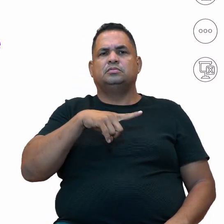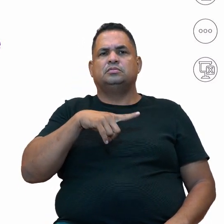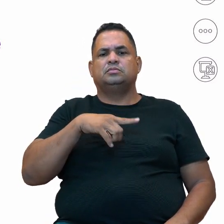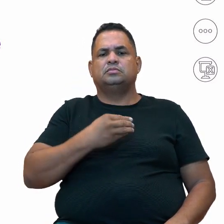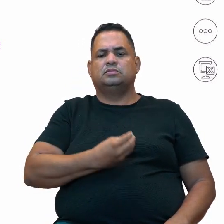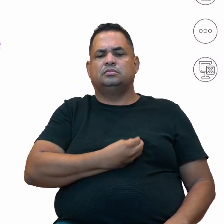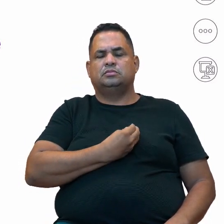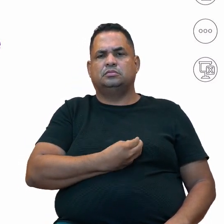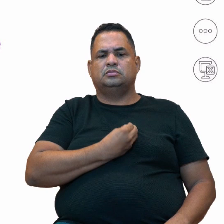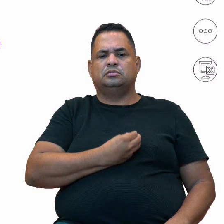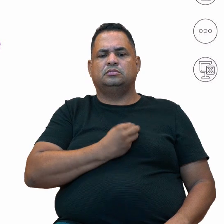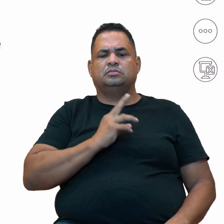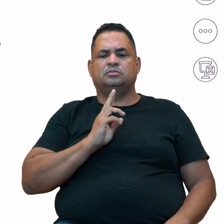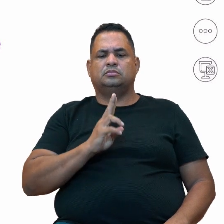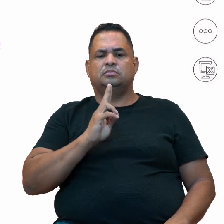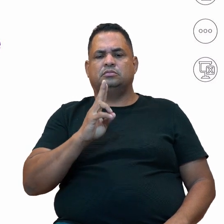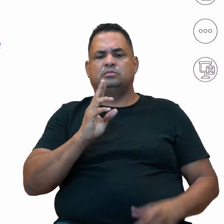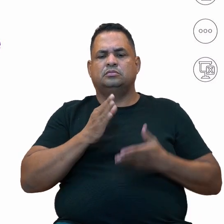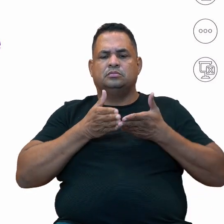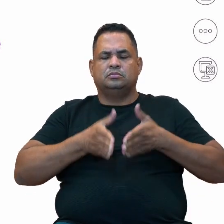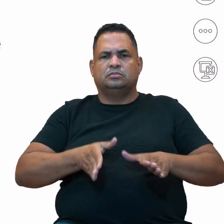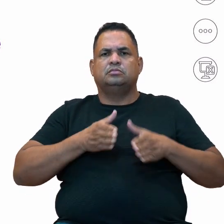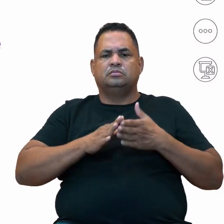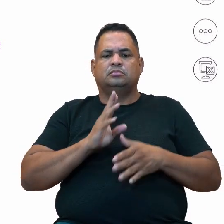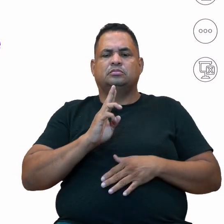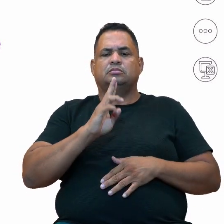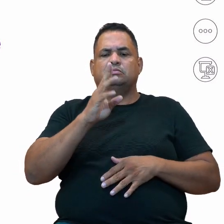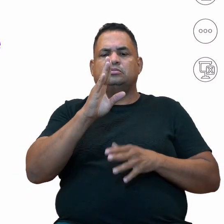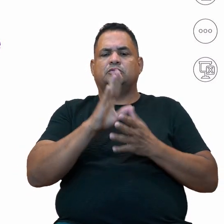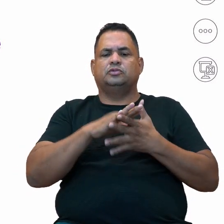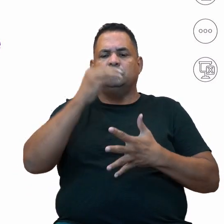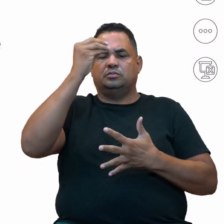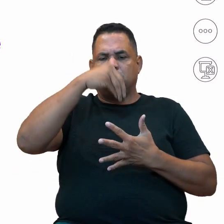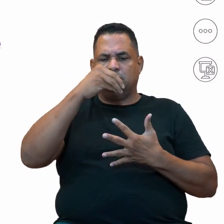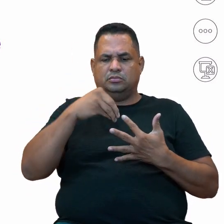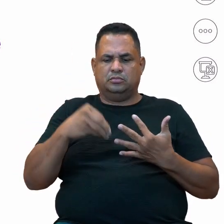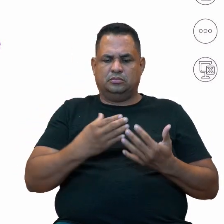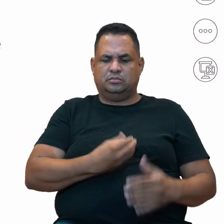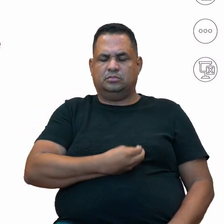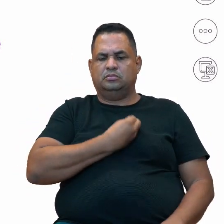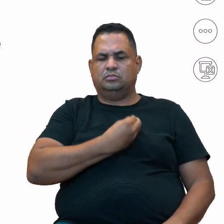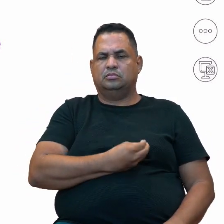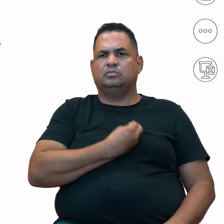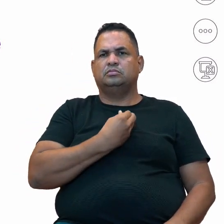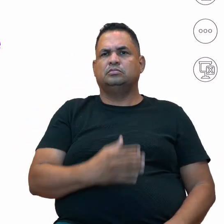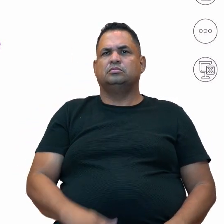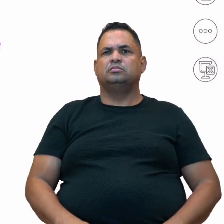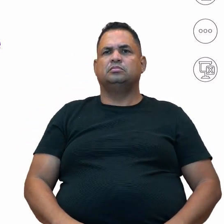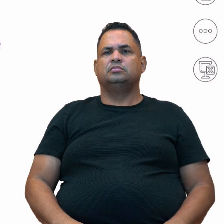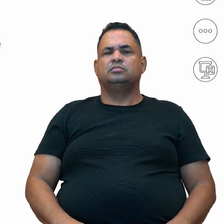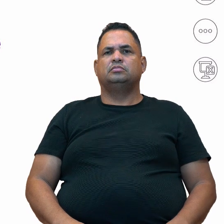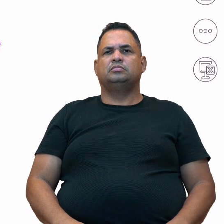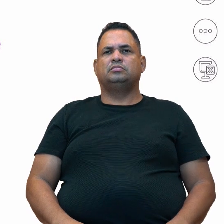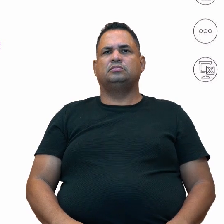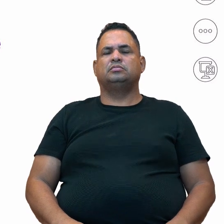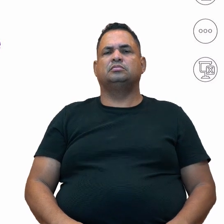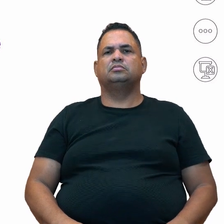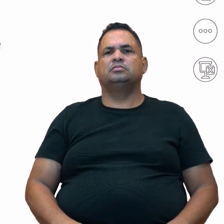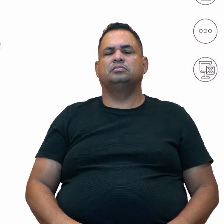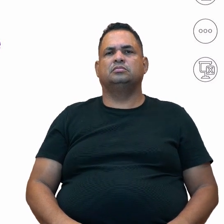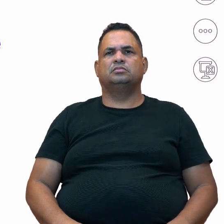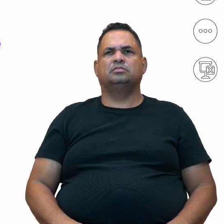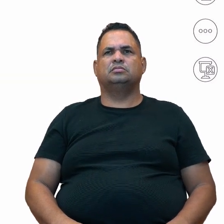presença do processo reprodutivo e a manutenção dessas espécies. Ou mesmo que seja um indivíduo, no caso uma bactéria,